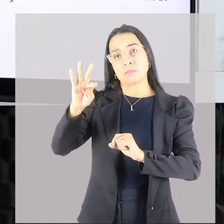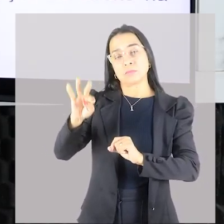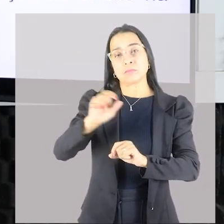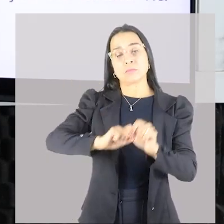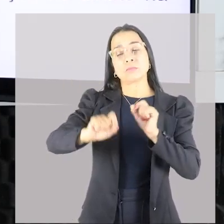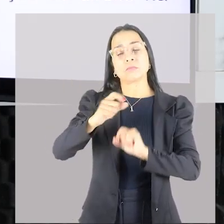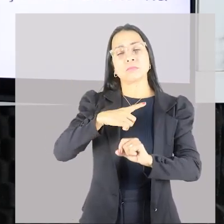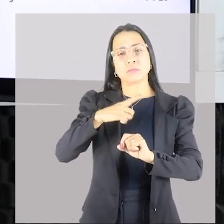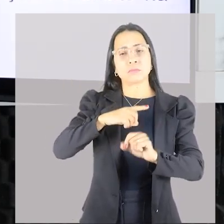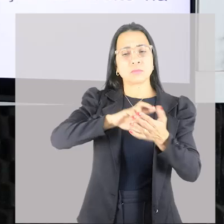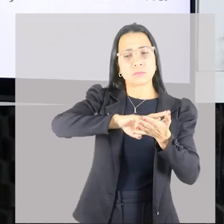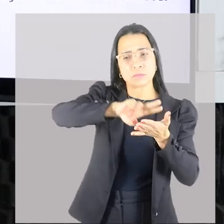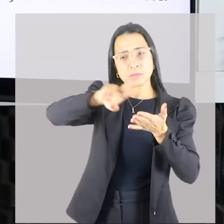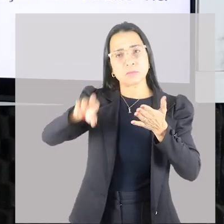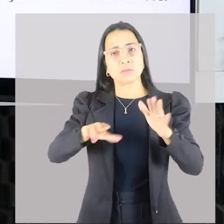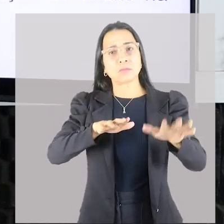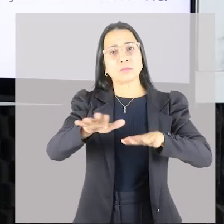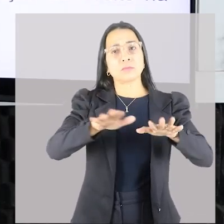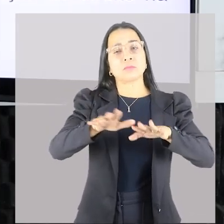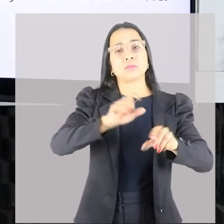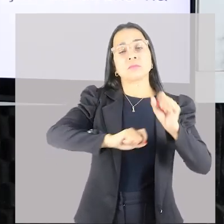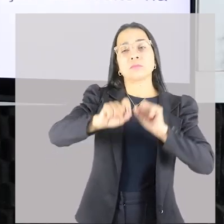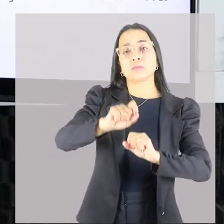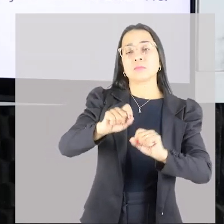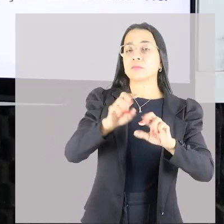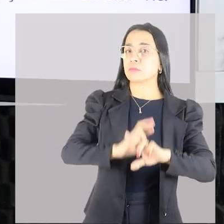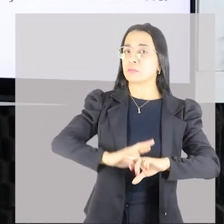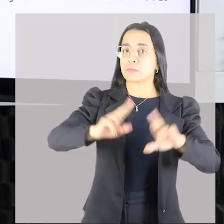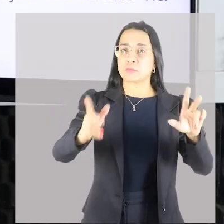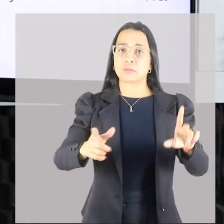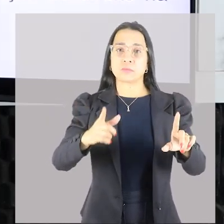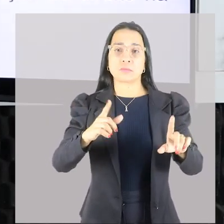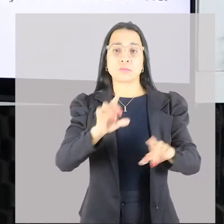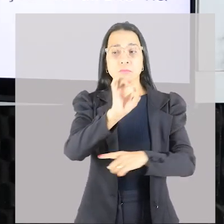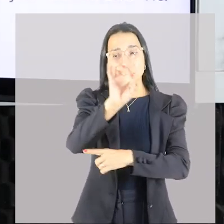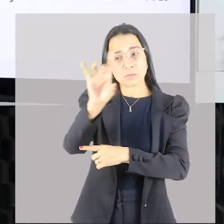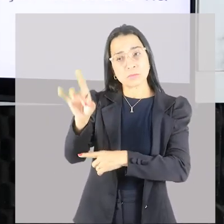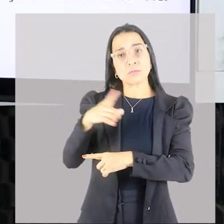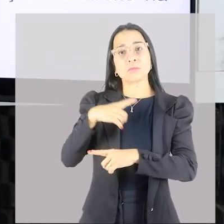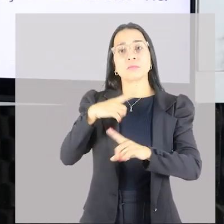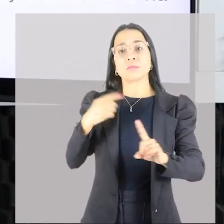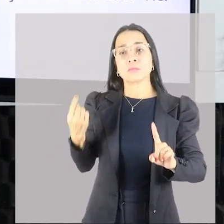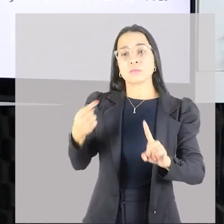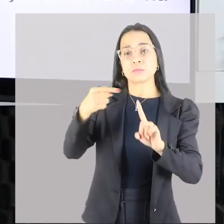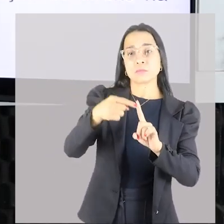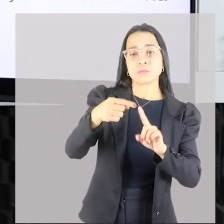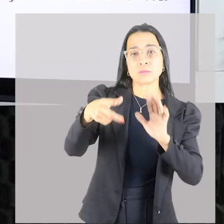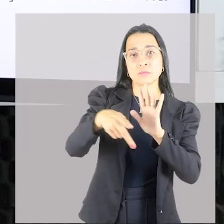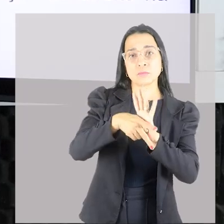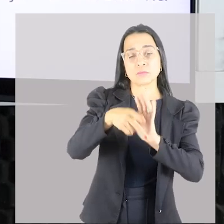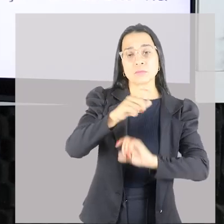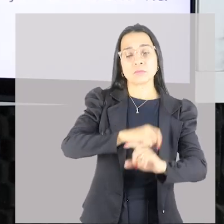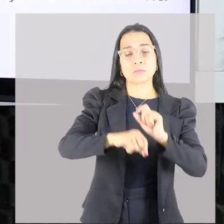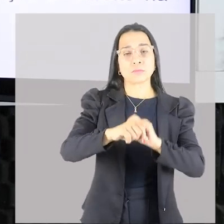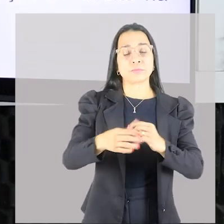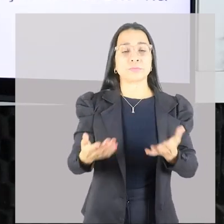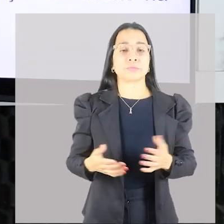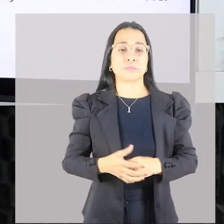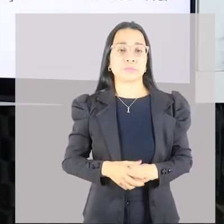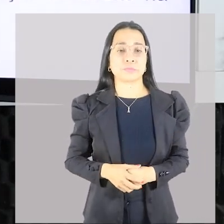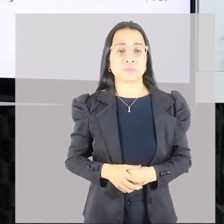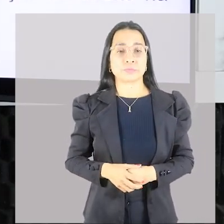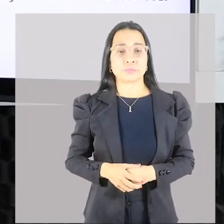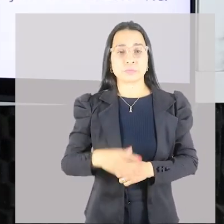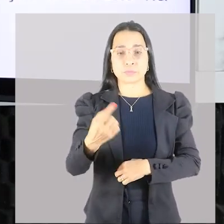movimentos diferentes. Cada um vai ter a sua bandeira de luta, vai ter a causa que vai defender. Em geral, o